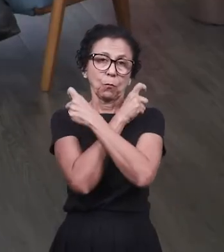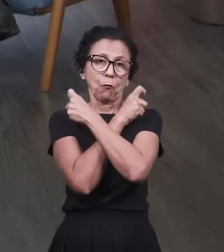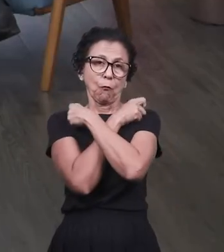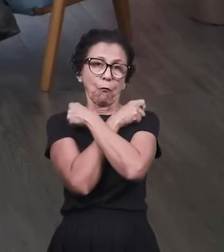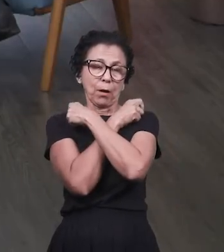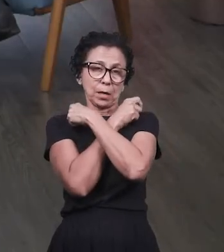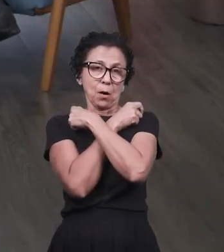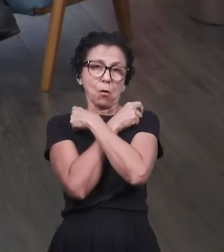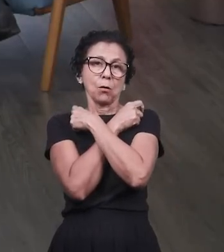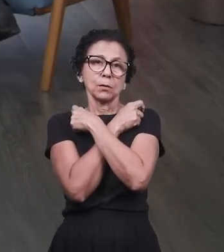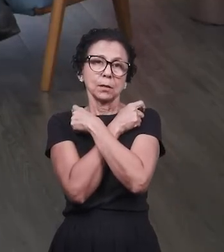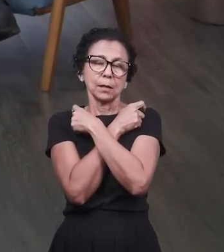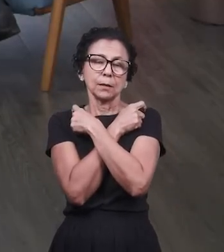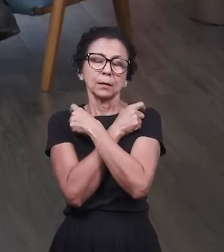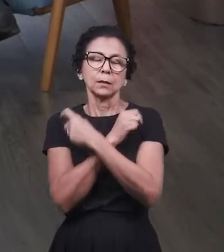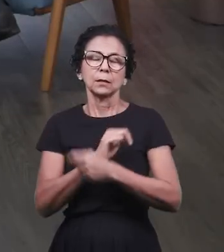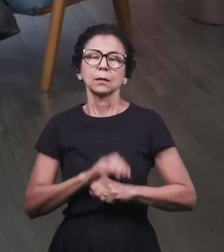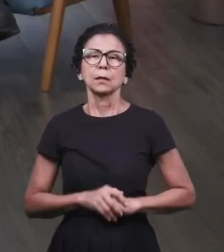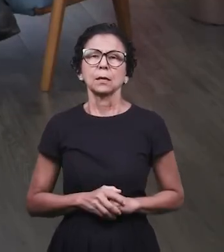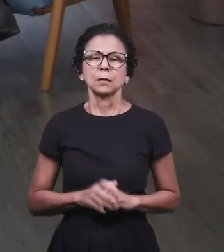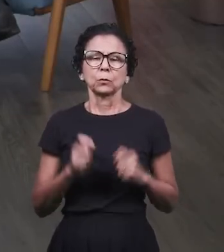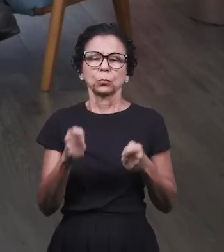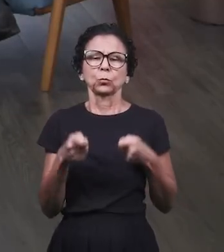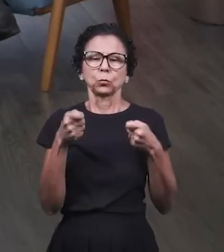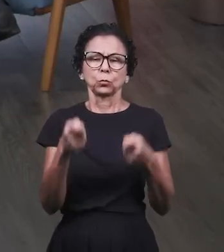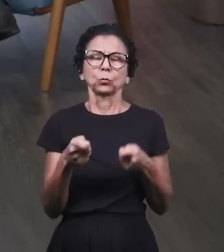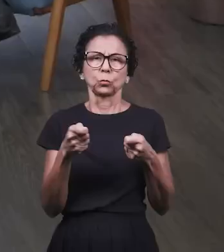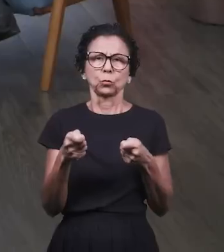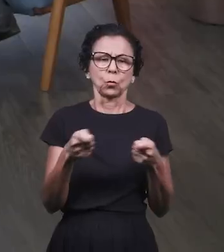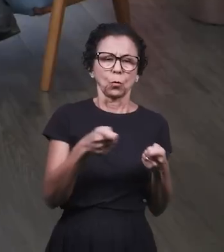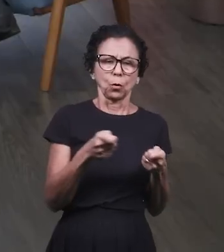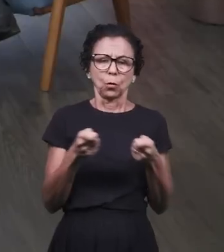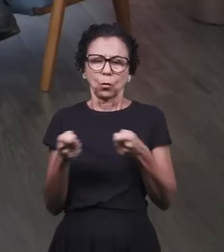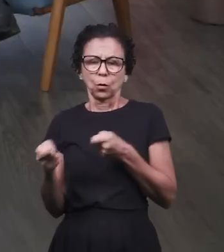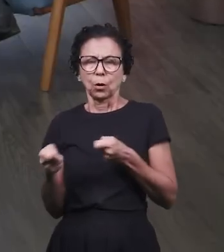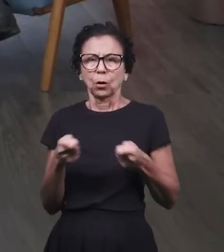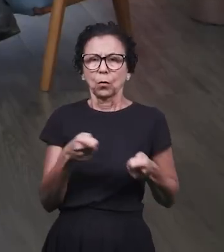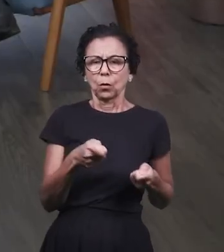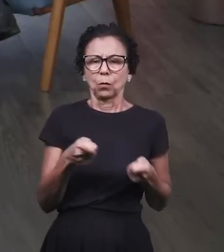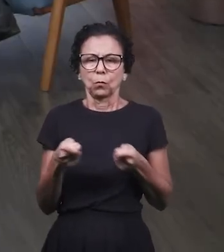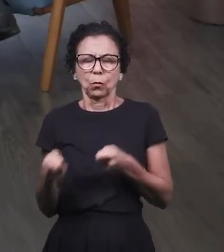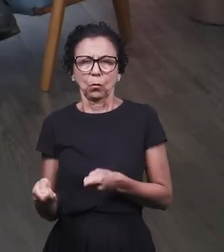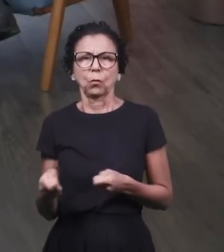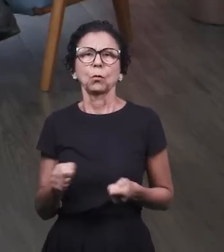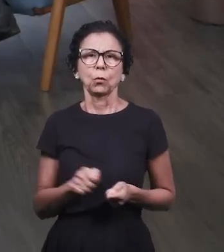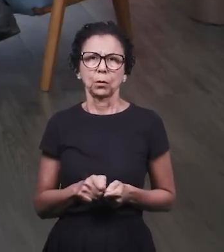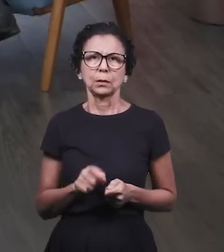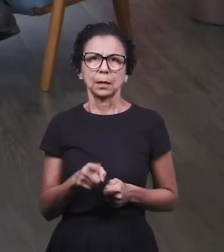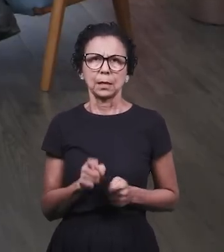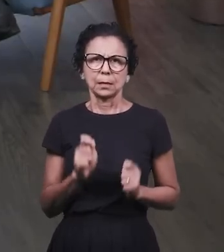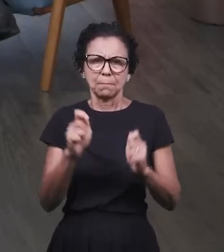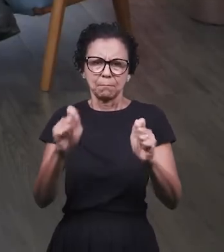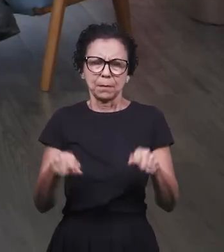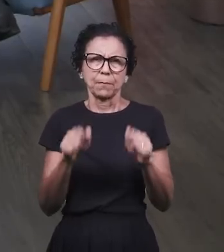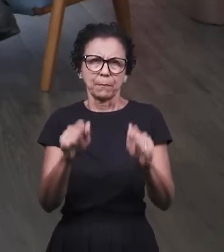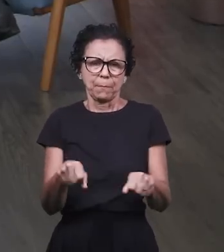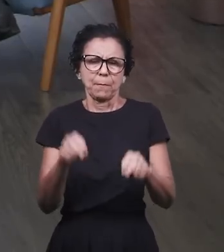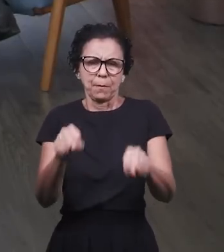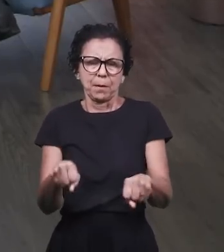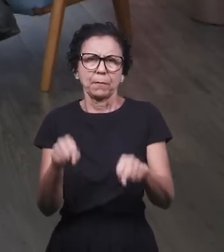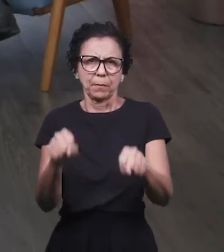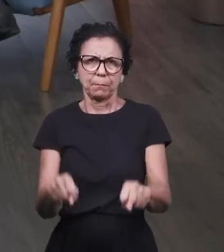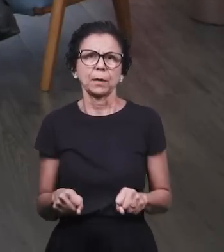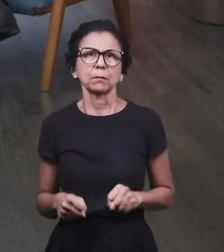Elas estavam sob um comando. Amém. Aquele que as conduzia é quem definia para onde ir. E aí elas não paravam, elas seguiam até o